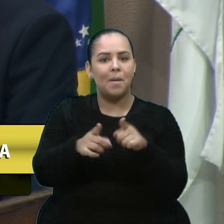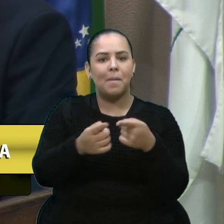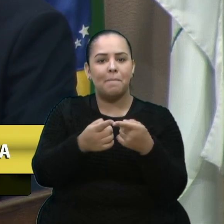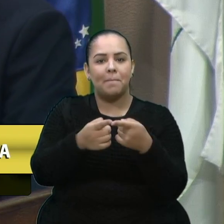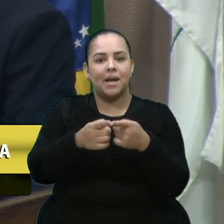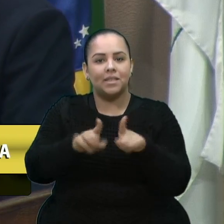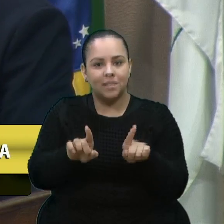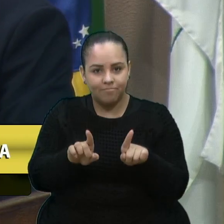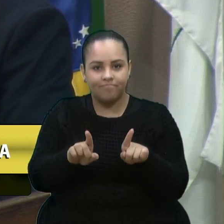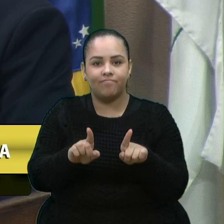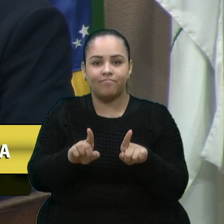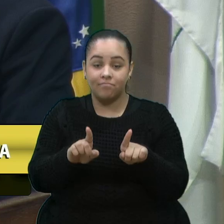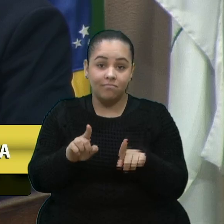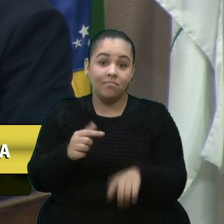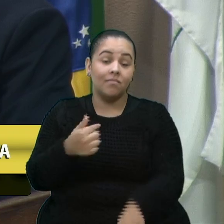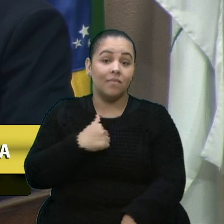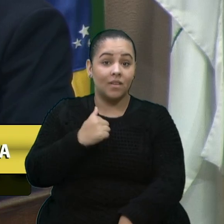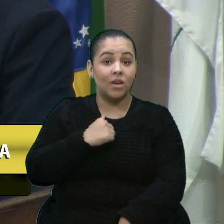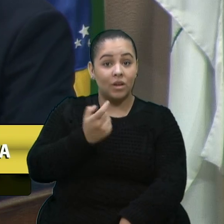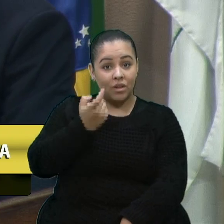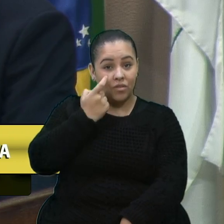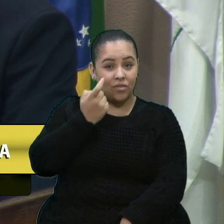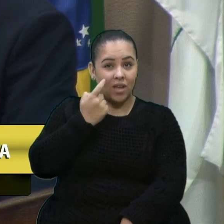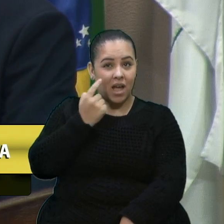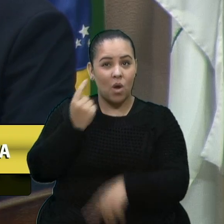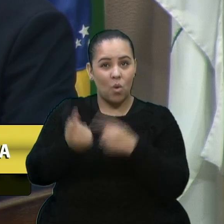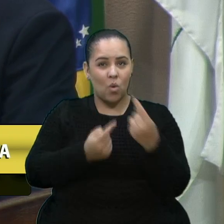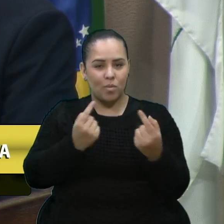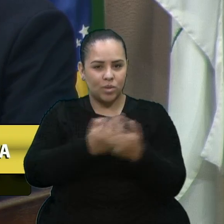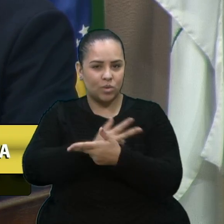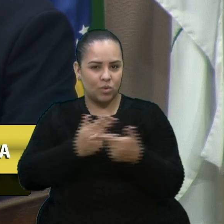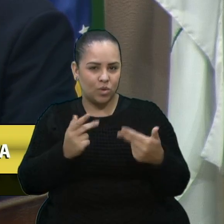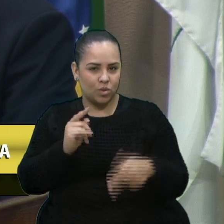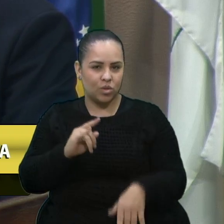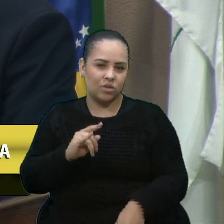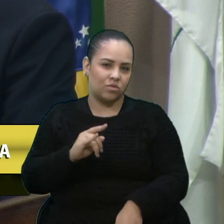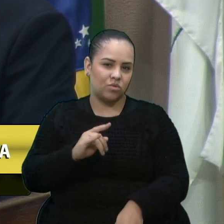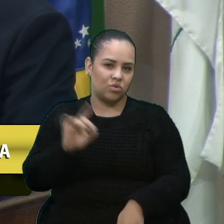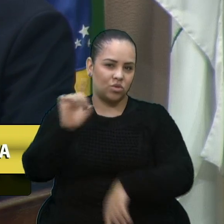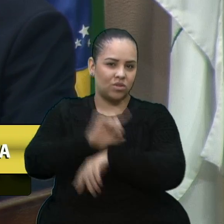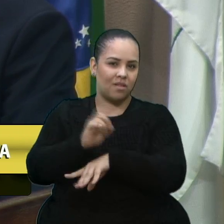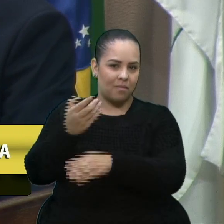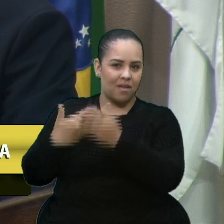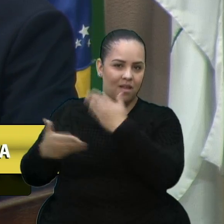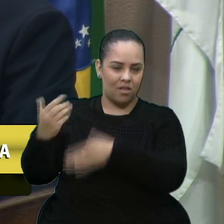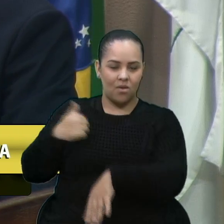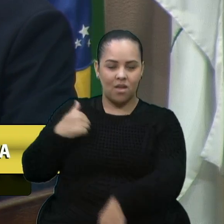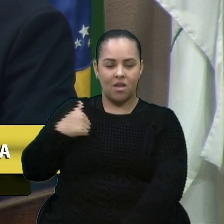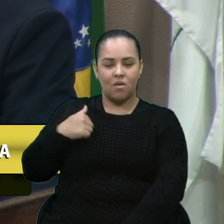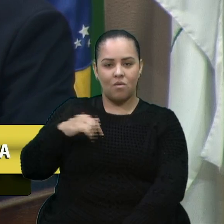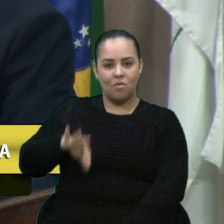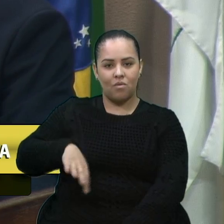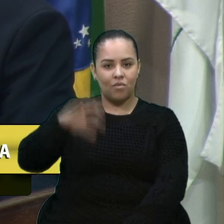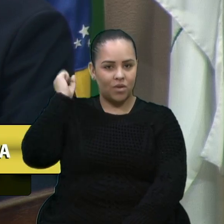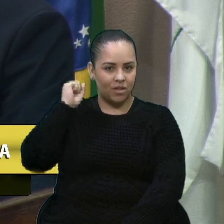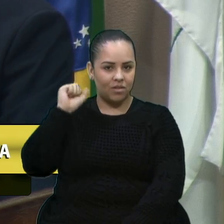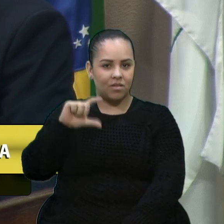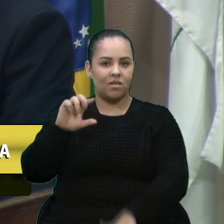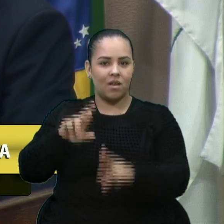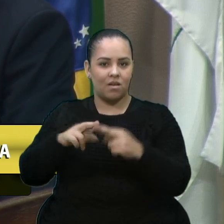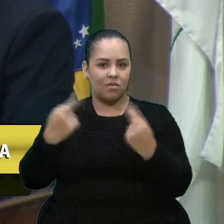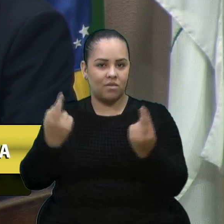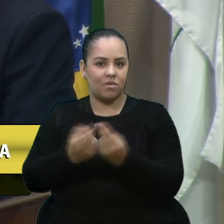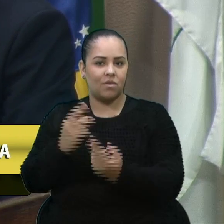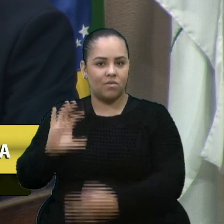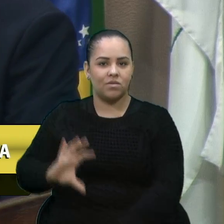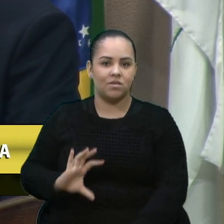Mas eu acompanhei alguma coisa nesses últimos dias aqui, inclusive estava escutando a respeito da reunião que aconteceu em